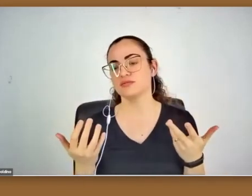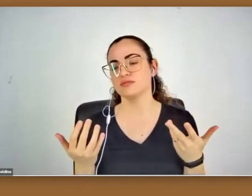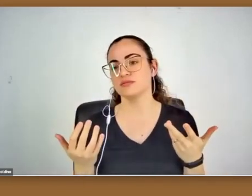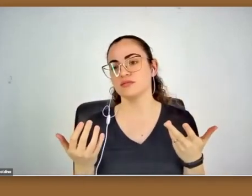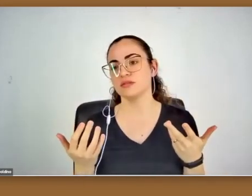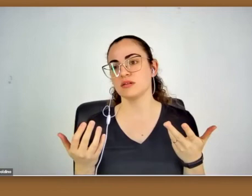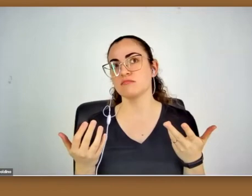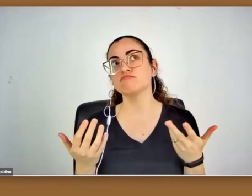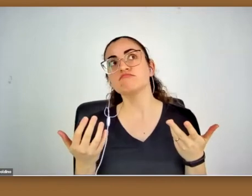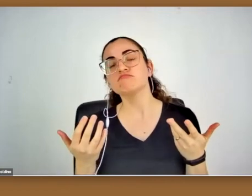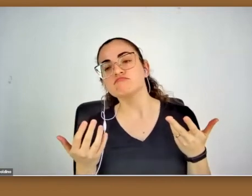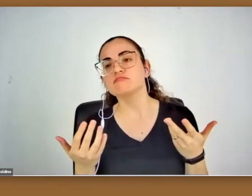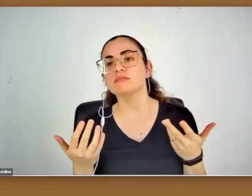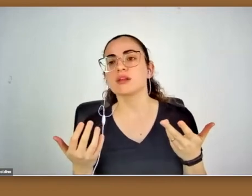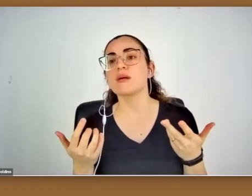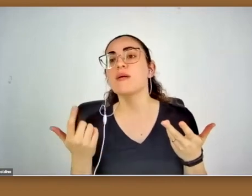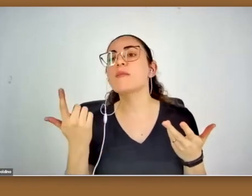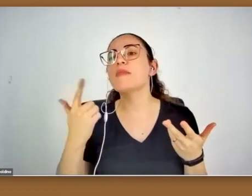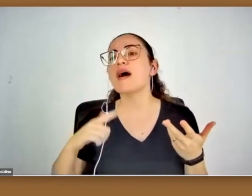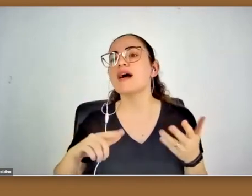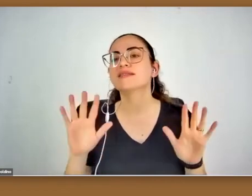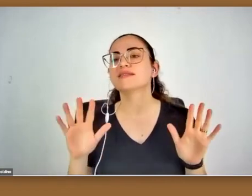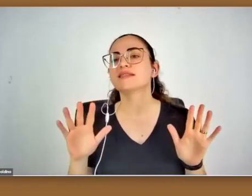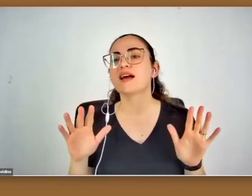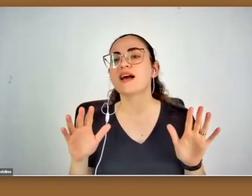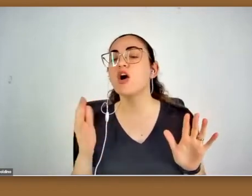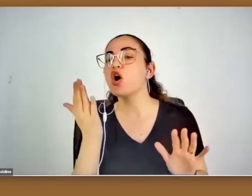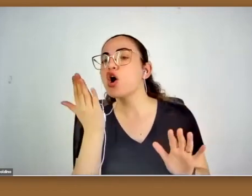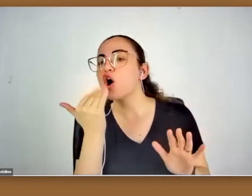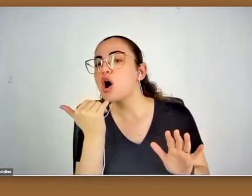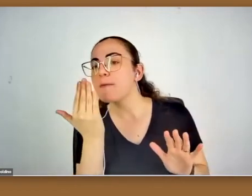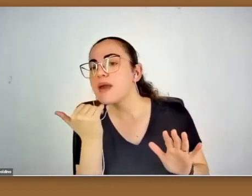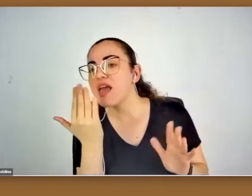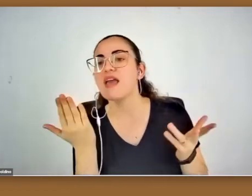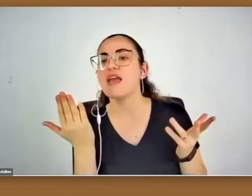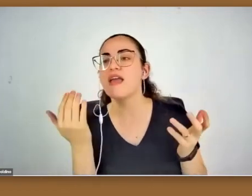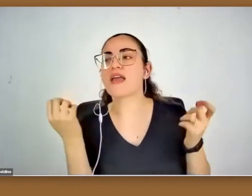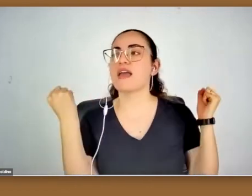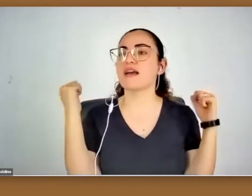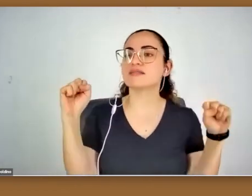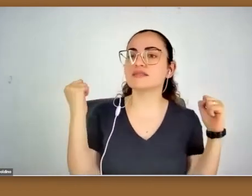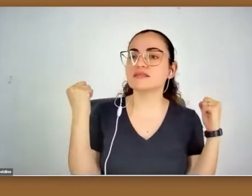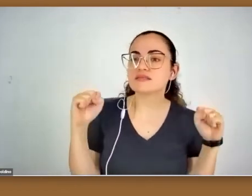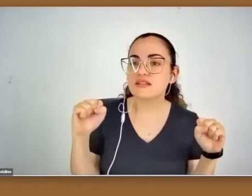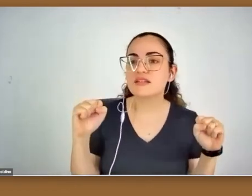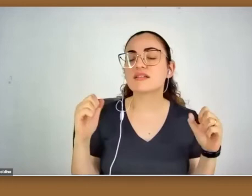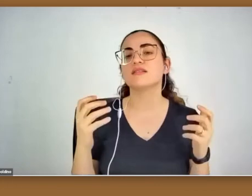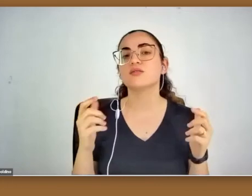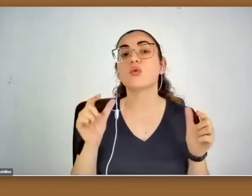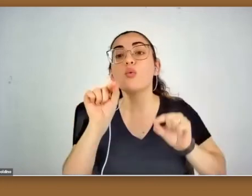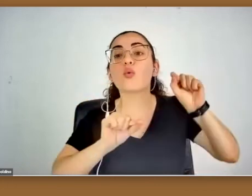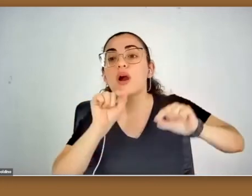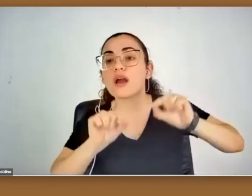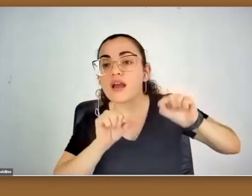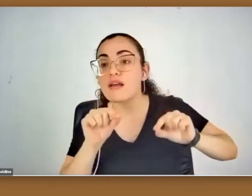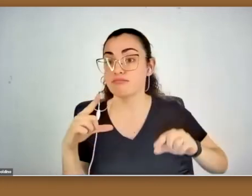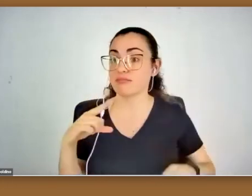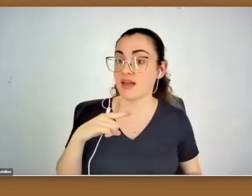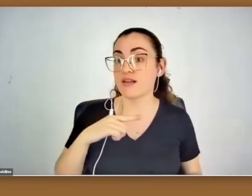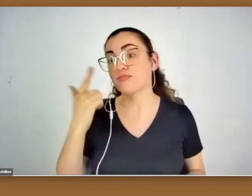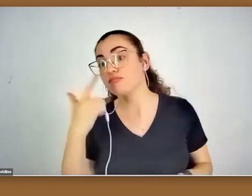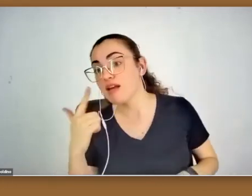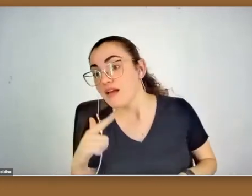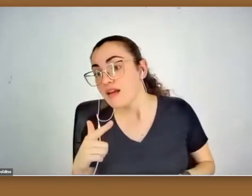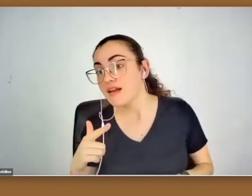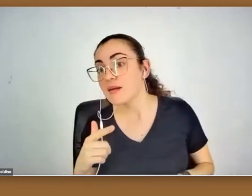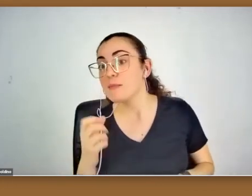faz exercício ou não, o que a gente consegue comer ou não. Mas essa rede pessoal que a gente vive, também essa rede comunitária que a gente